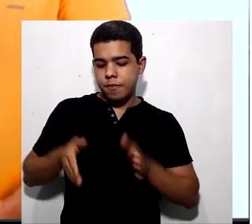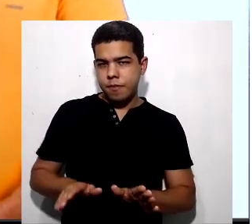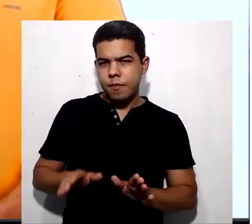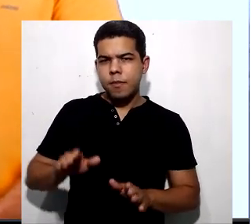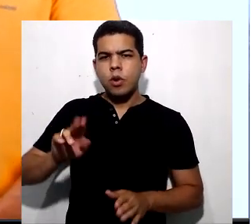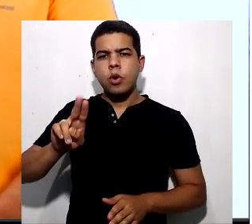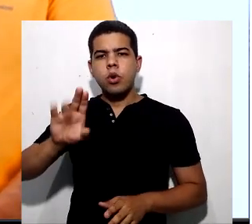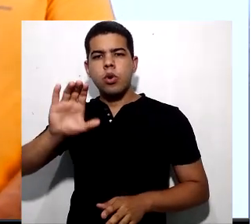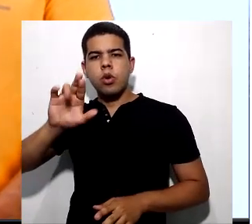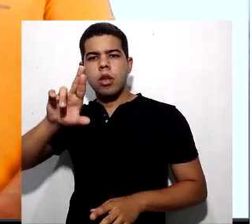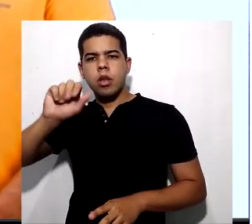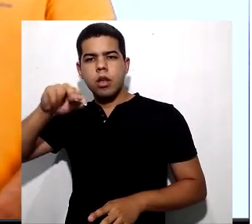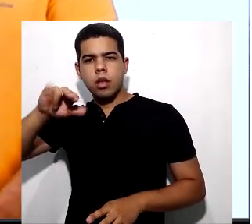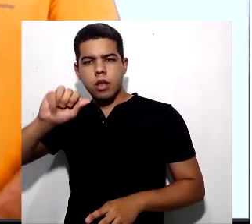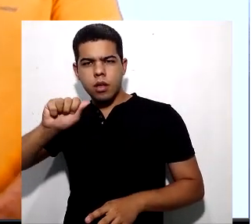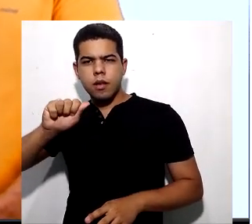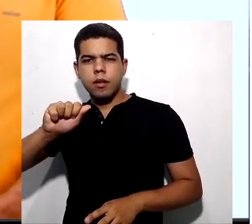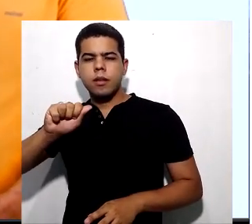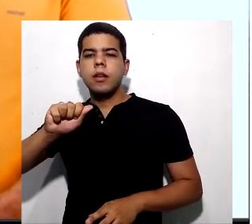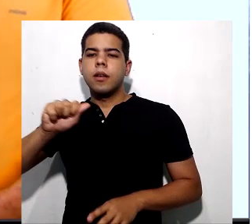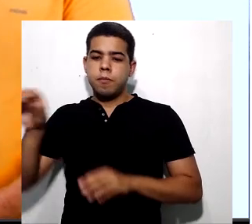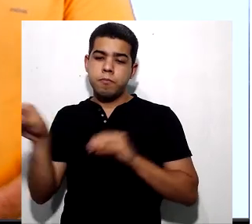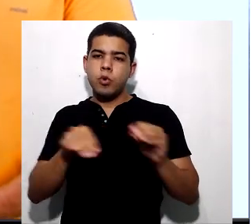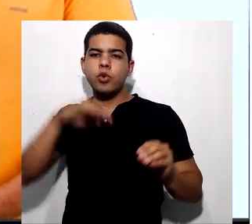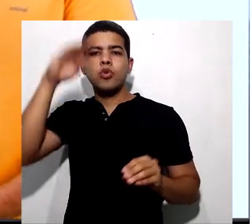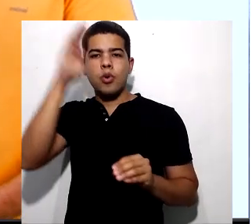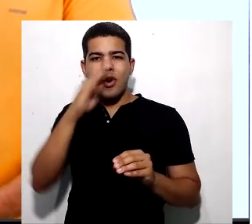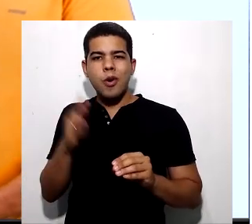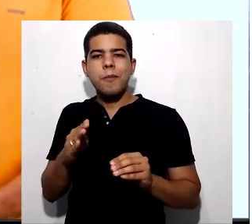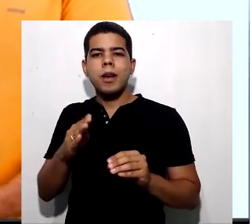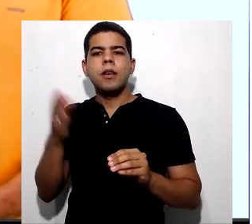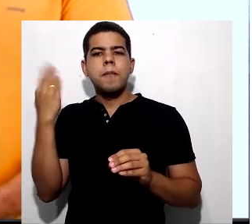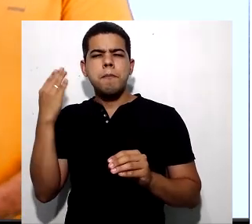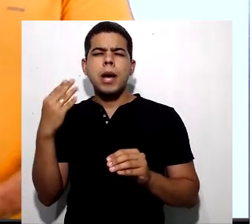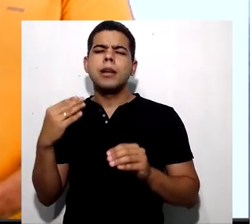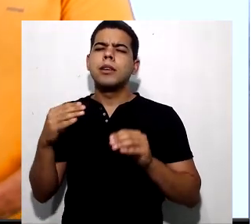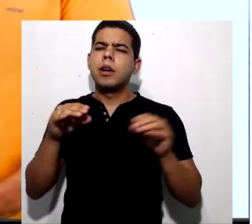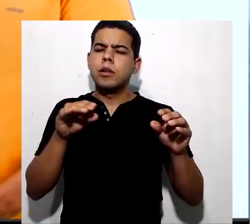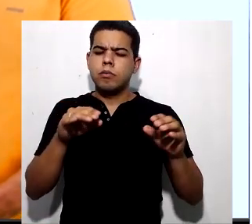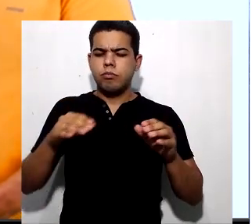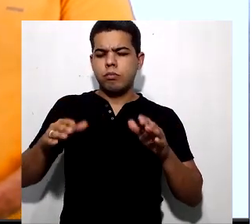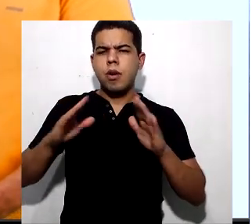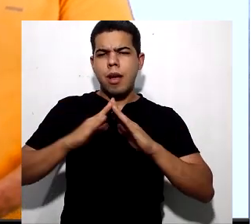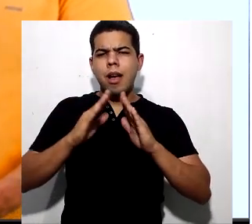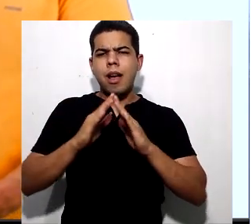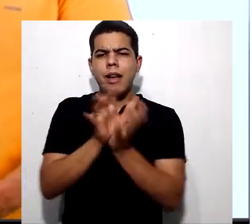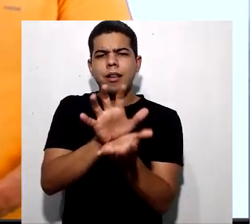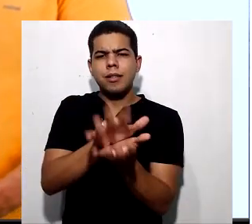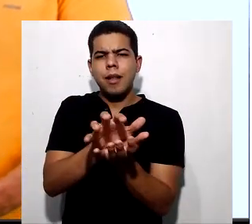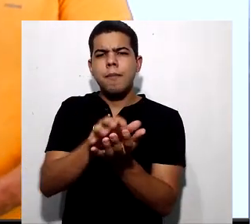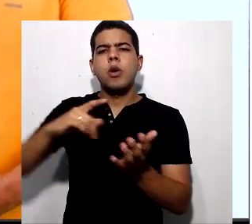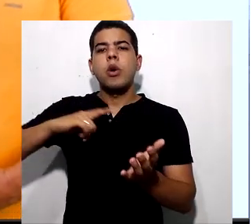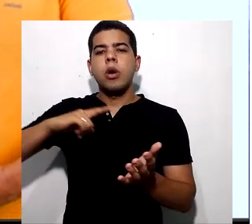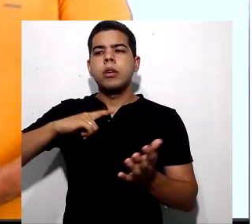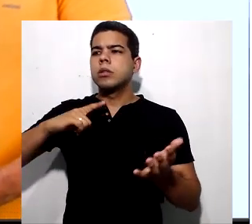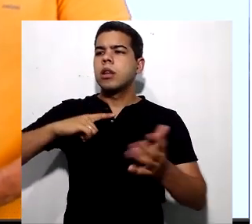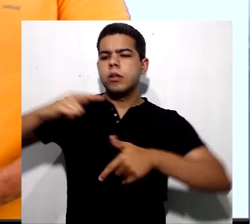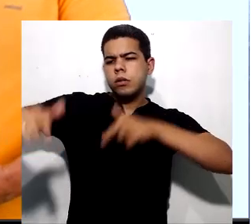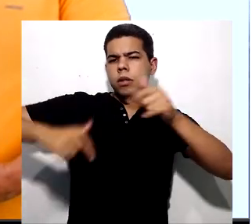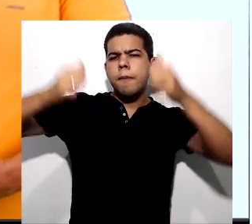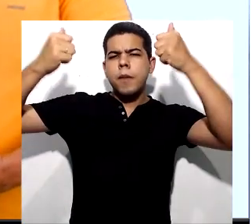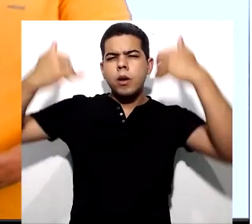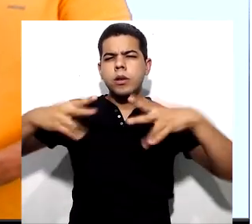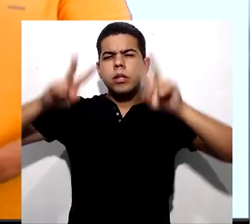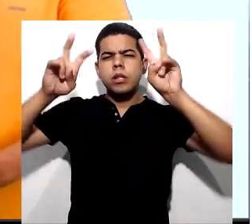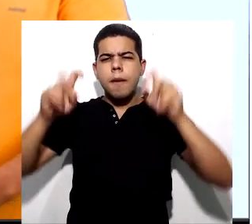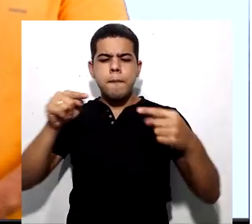de origem eslava, se considerava brasileira, morava em Pernambuco, trabalha o estar no mundo, essas reflexões sobre